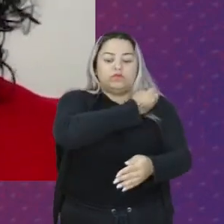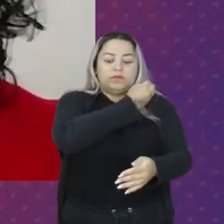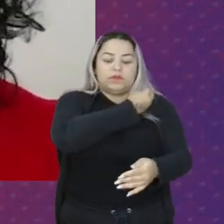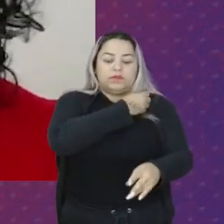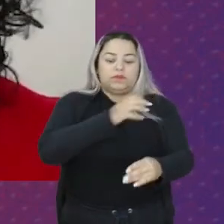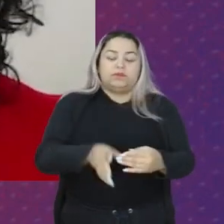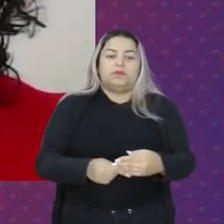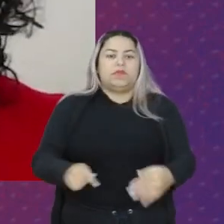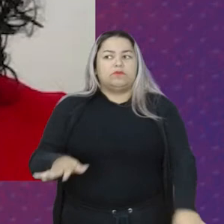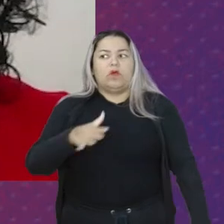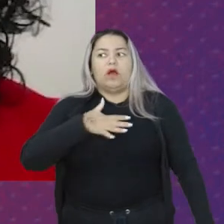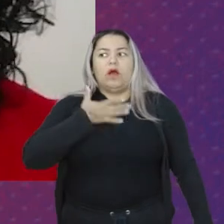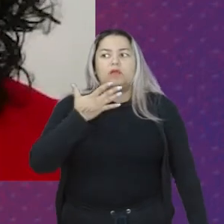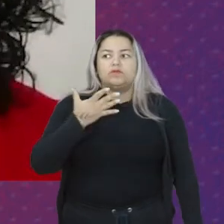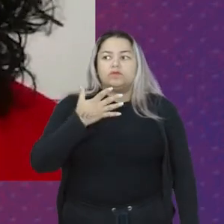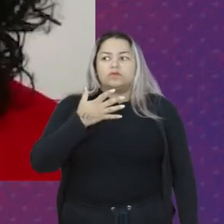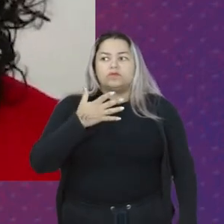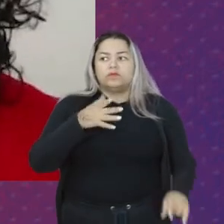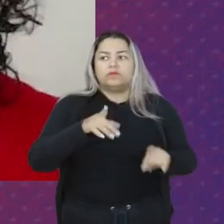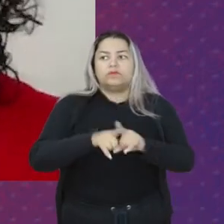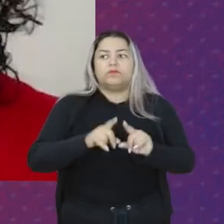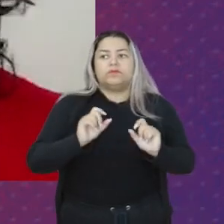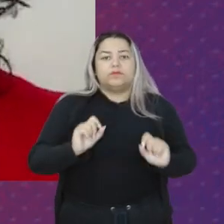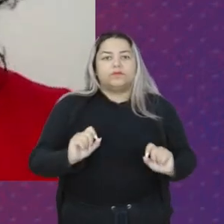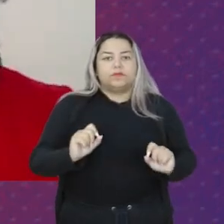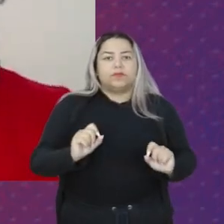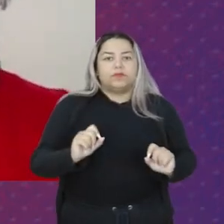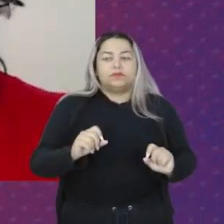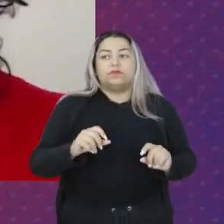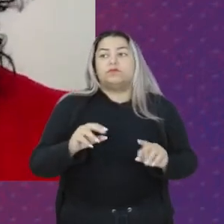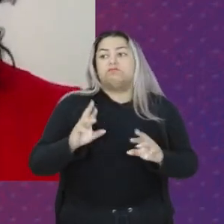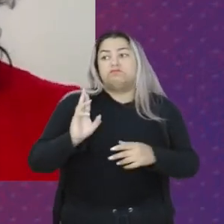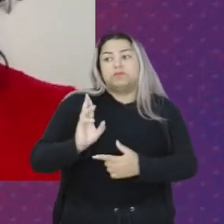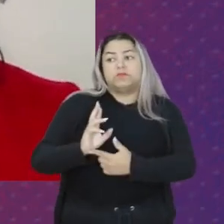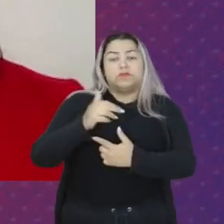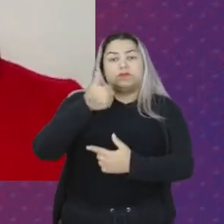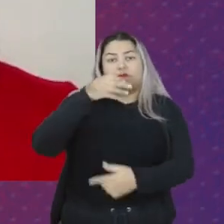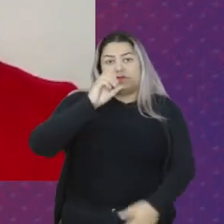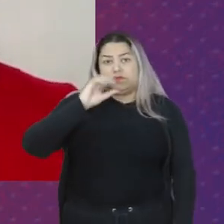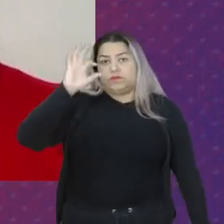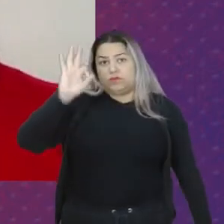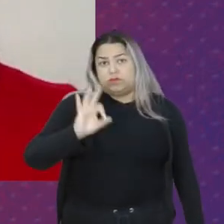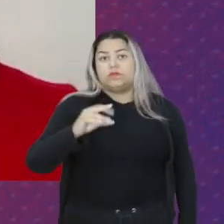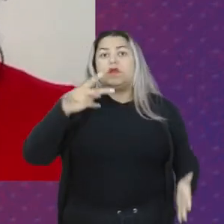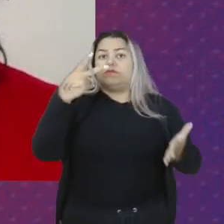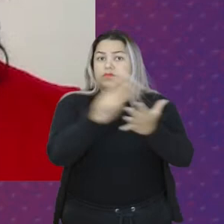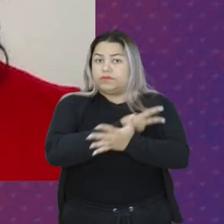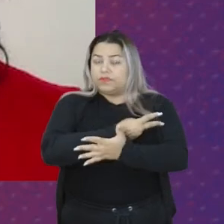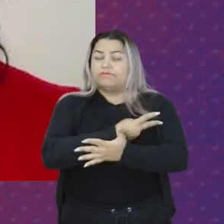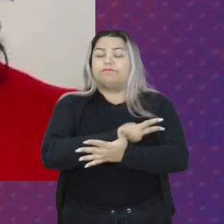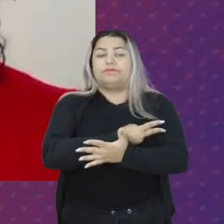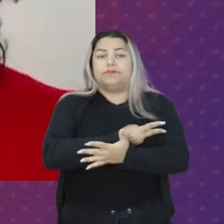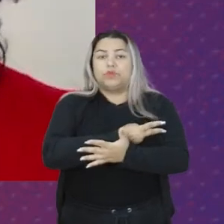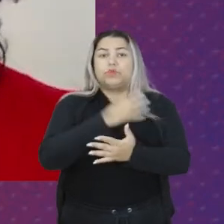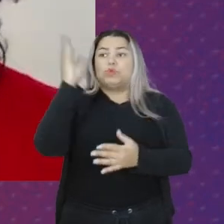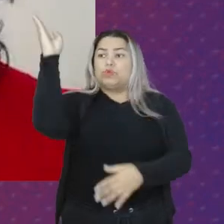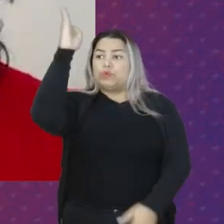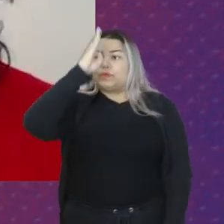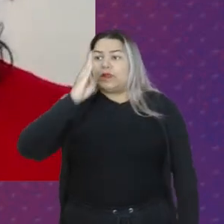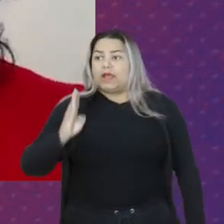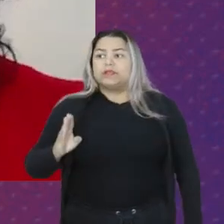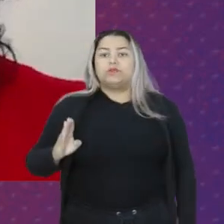nos assusta ainda não representa nem 10% dos casos que realmente acontecem no